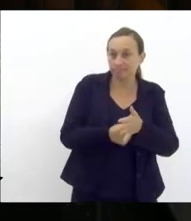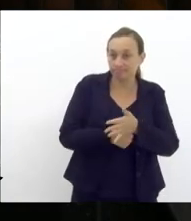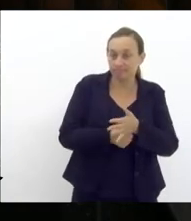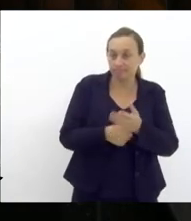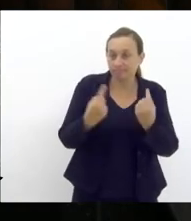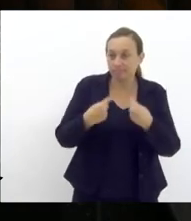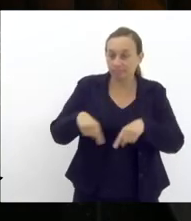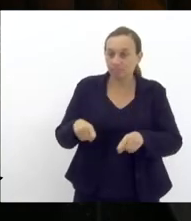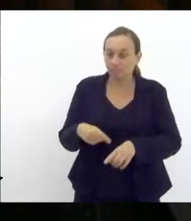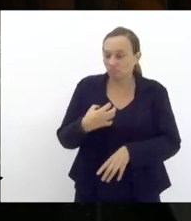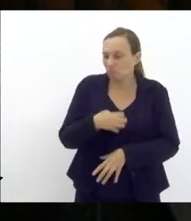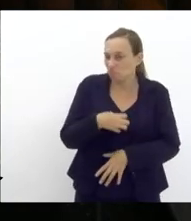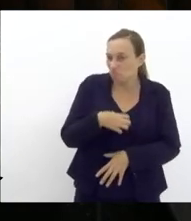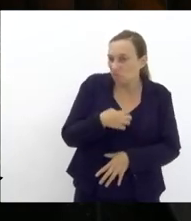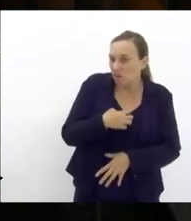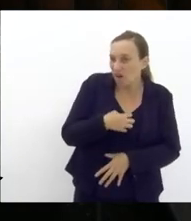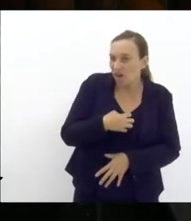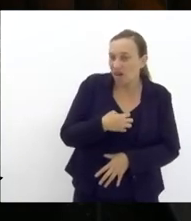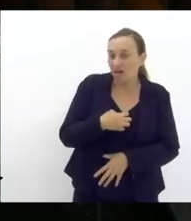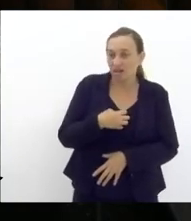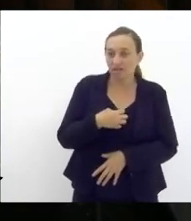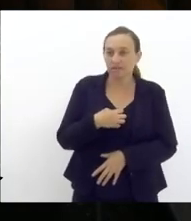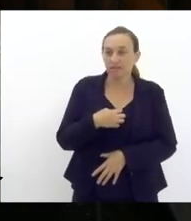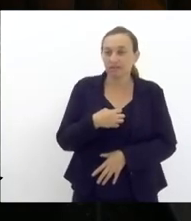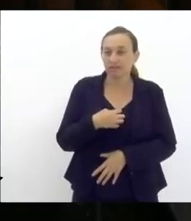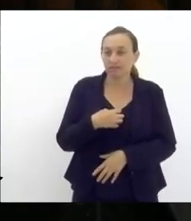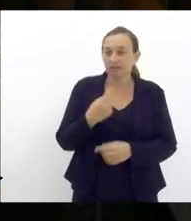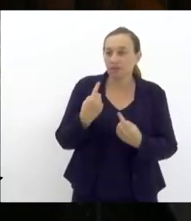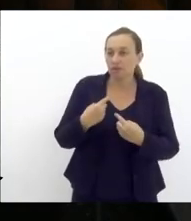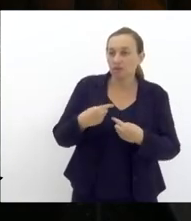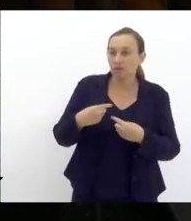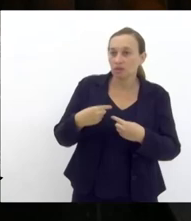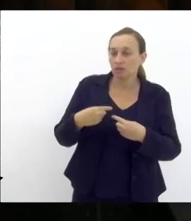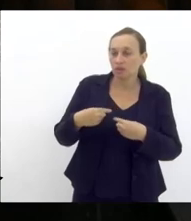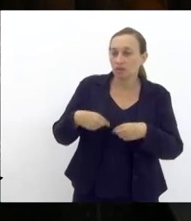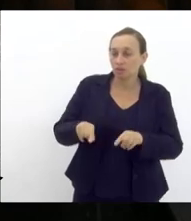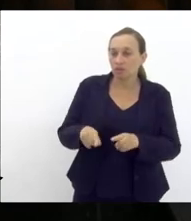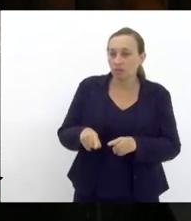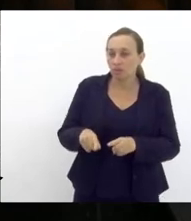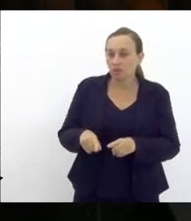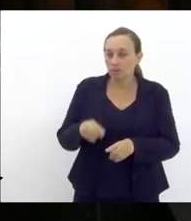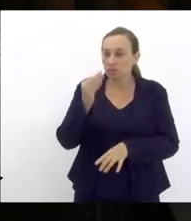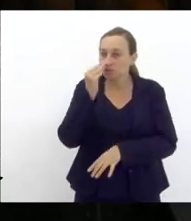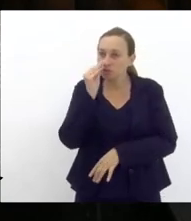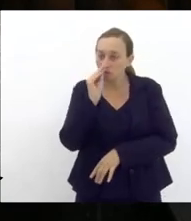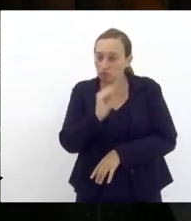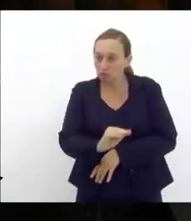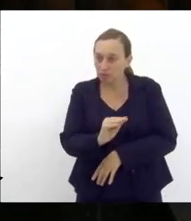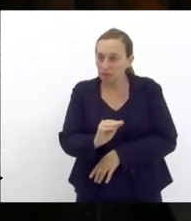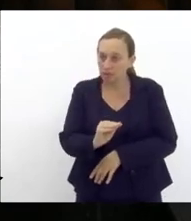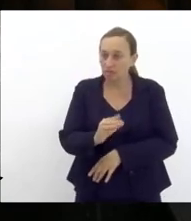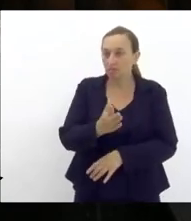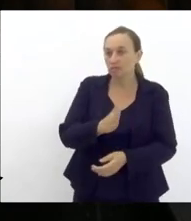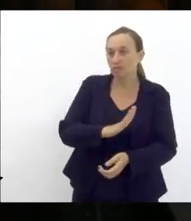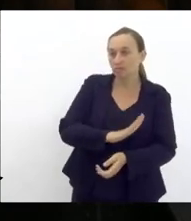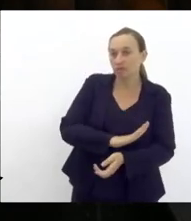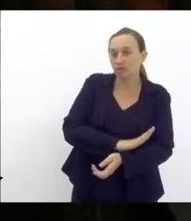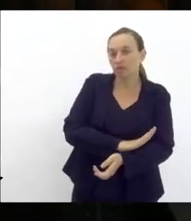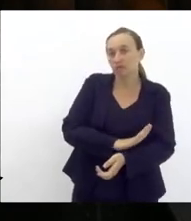contra o ódio contra ele a intolerância aí a discriminação